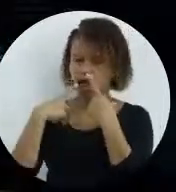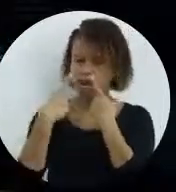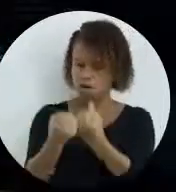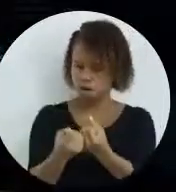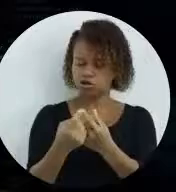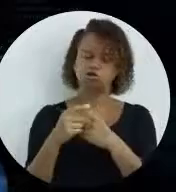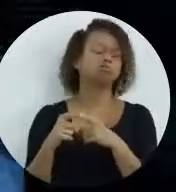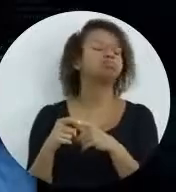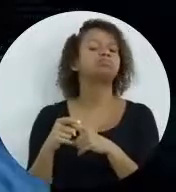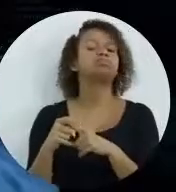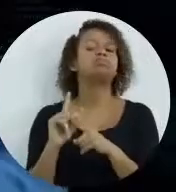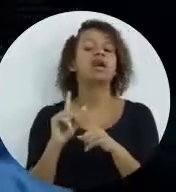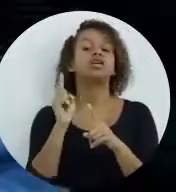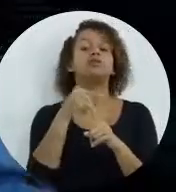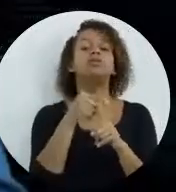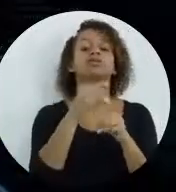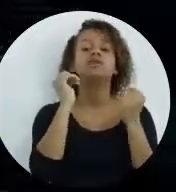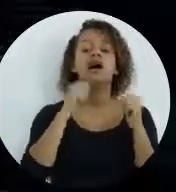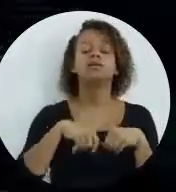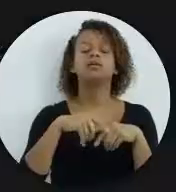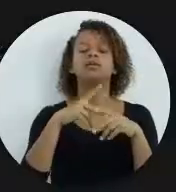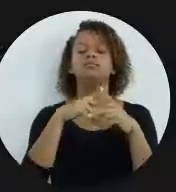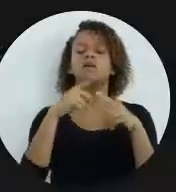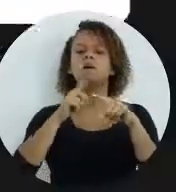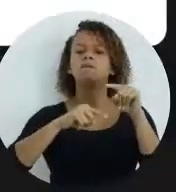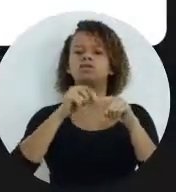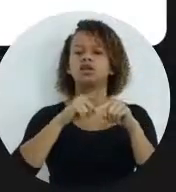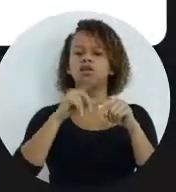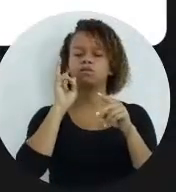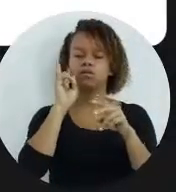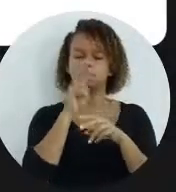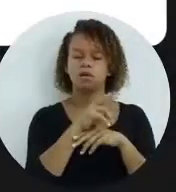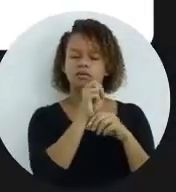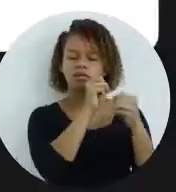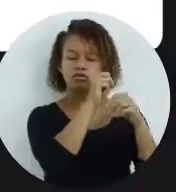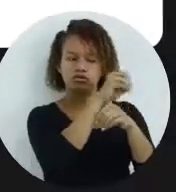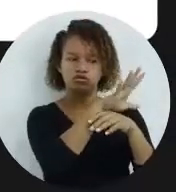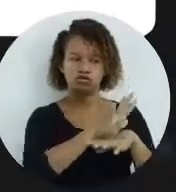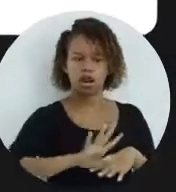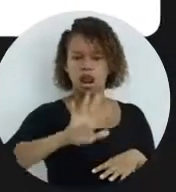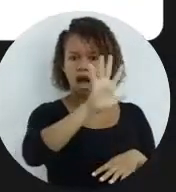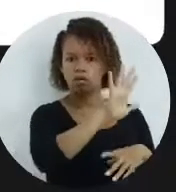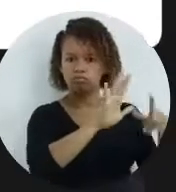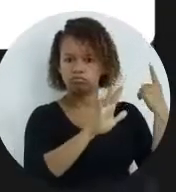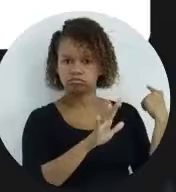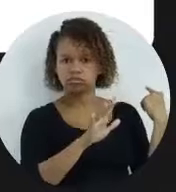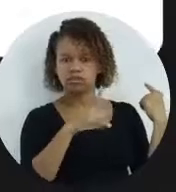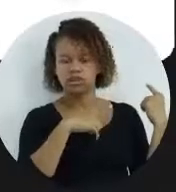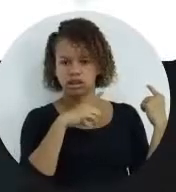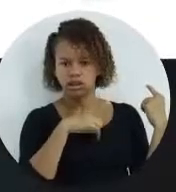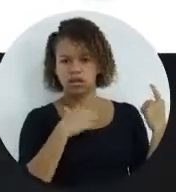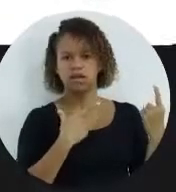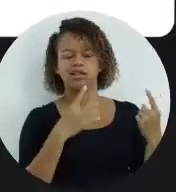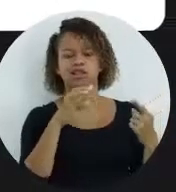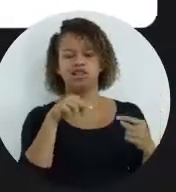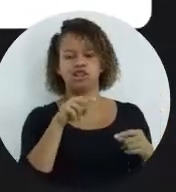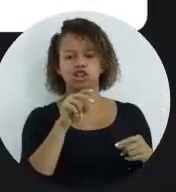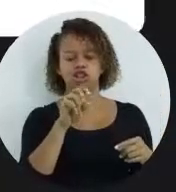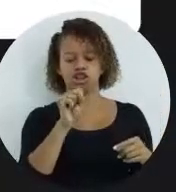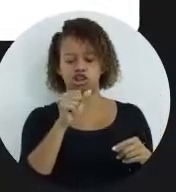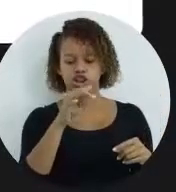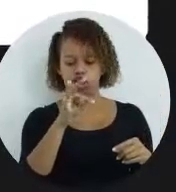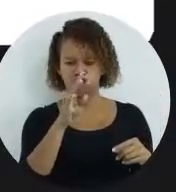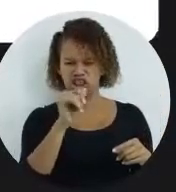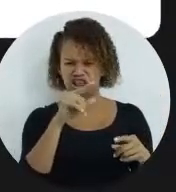linguagem. As primitivas Java, elas são objetos. Então, como você pode ver no slide de primitivas Java, você tem strings, que